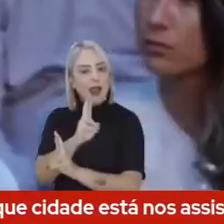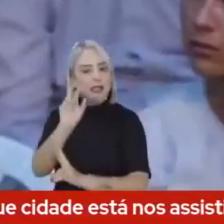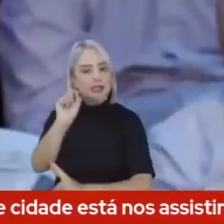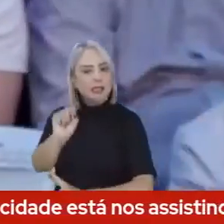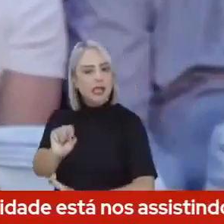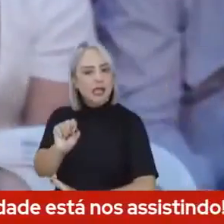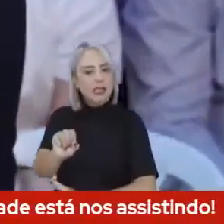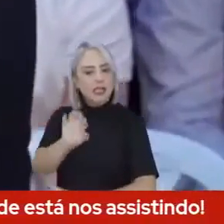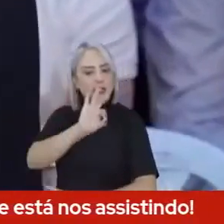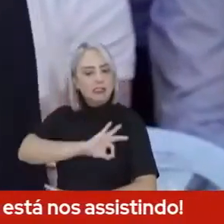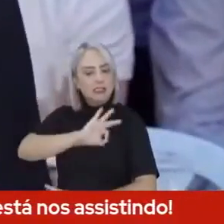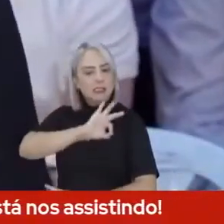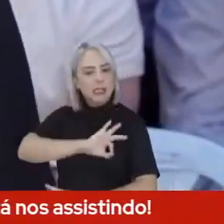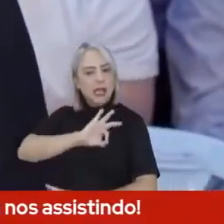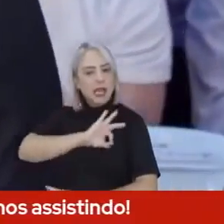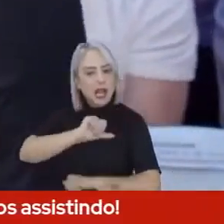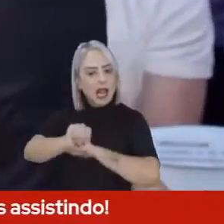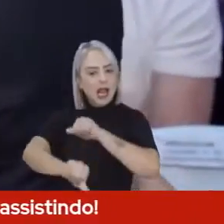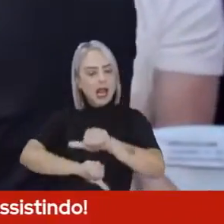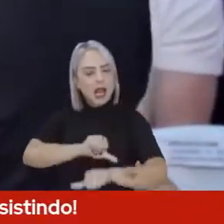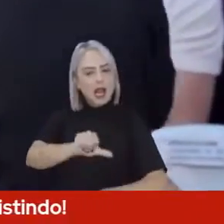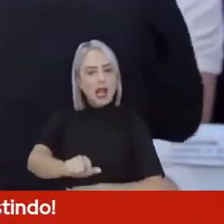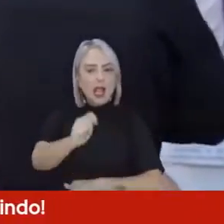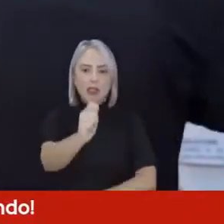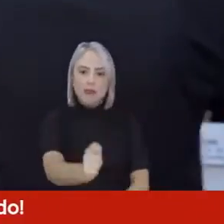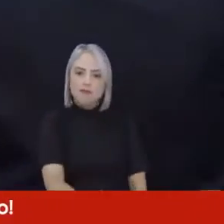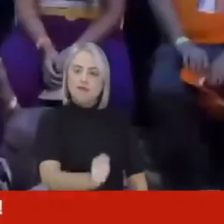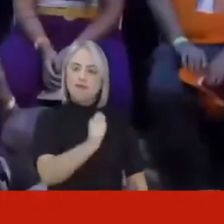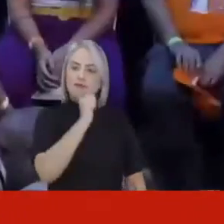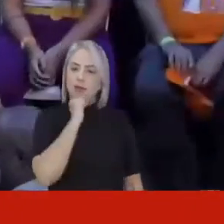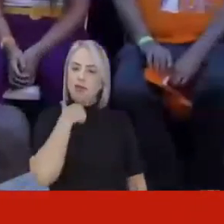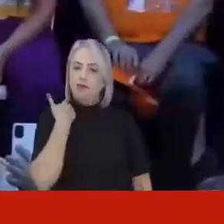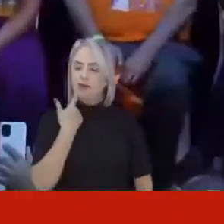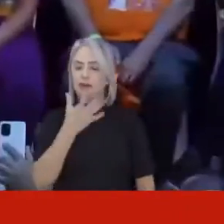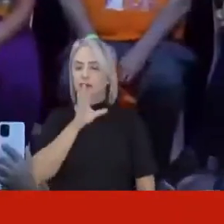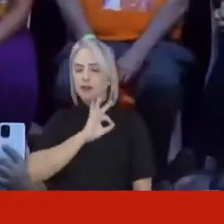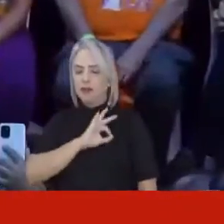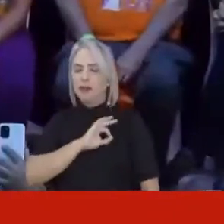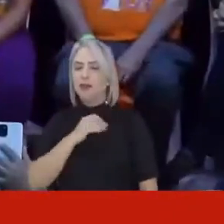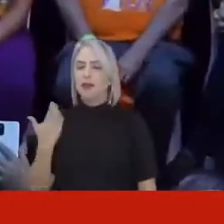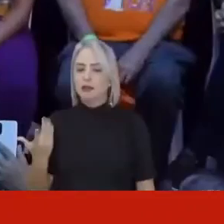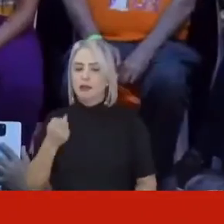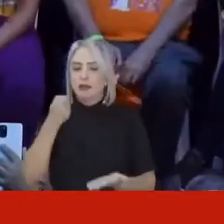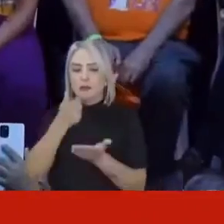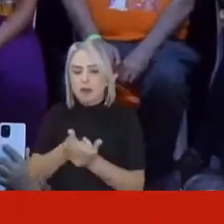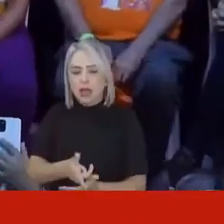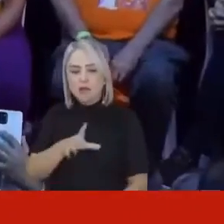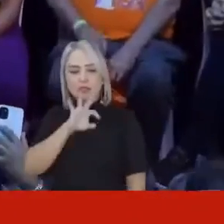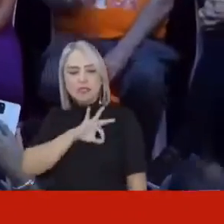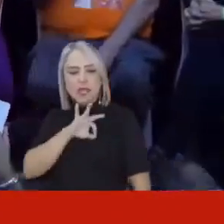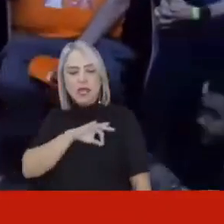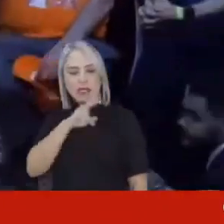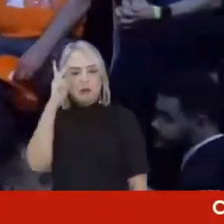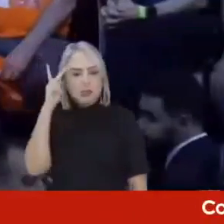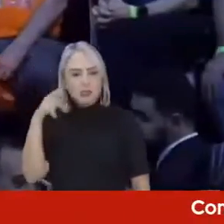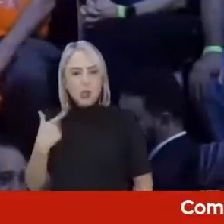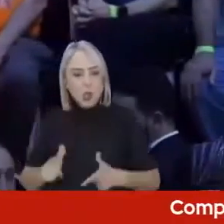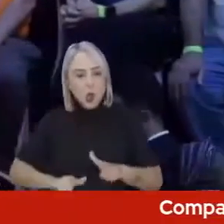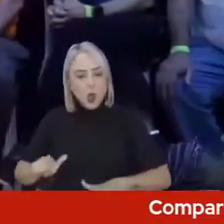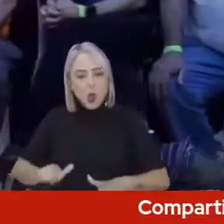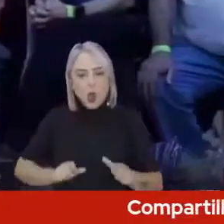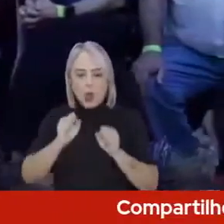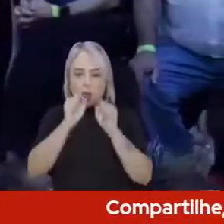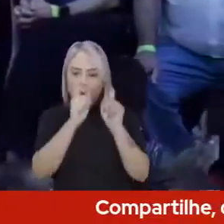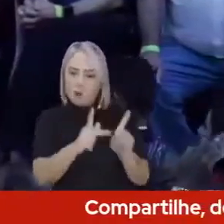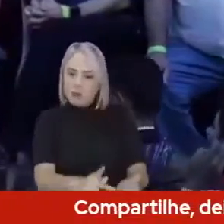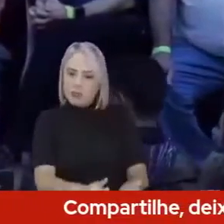que a gente transforme em benefício de renda através de pagamento de salário, desde os companheiros aposentados até